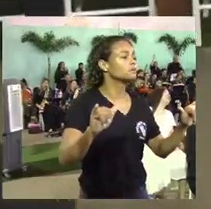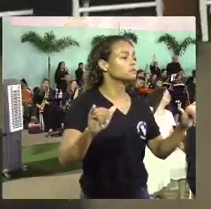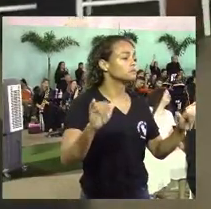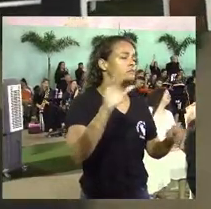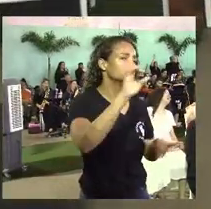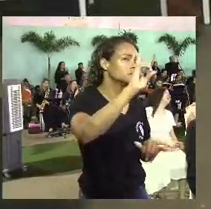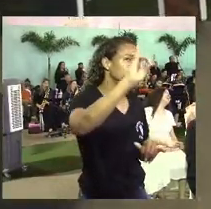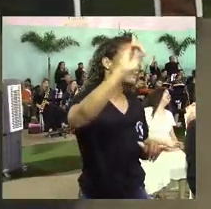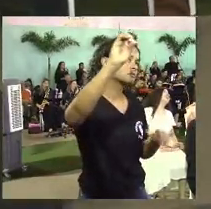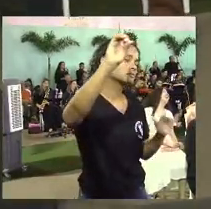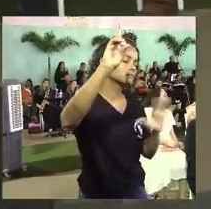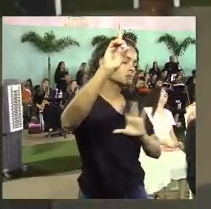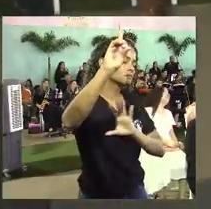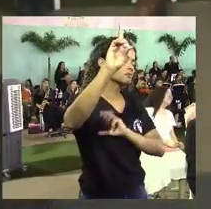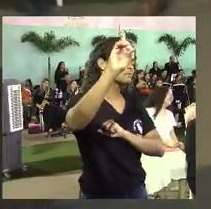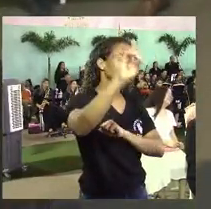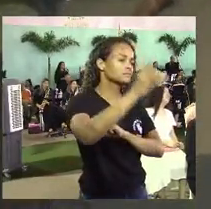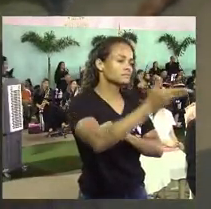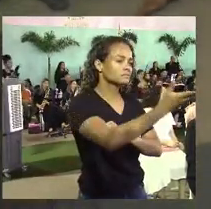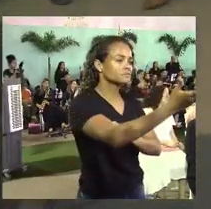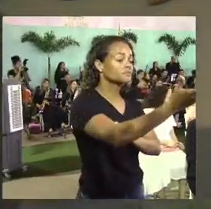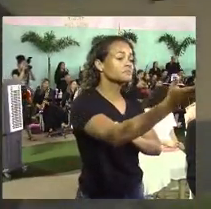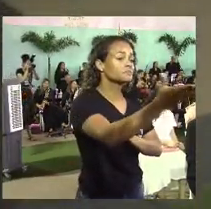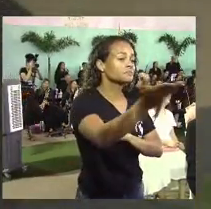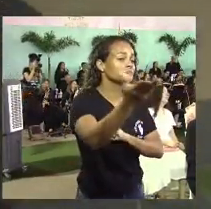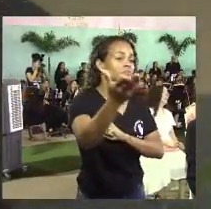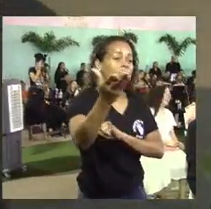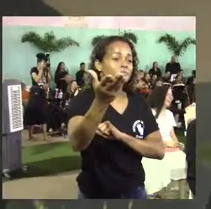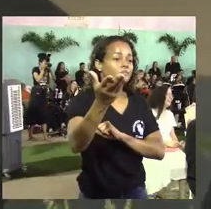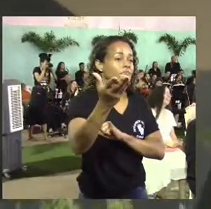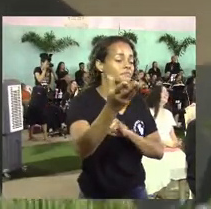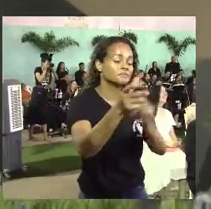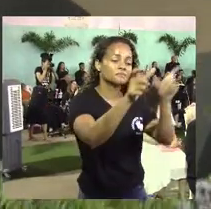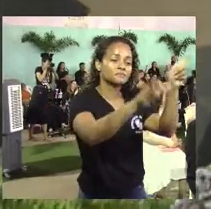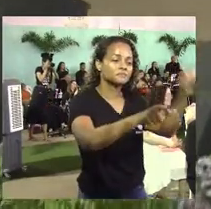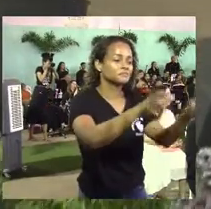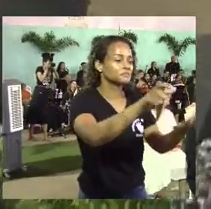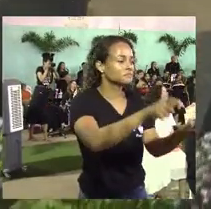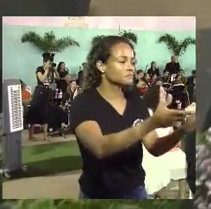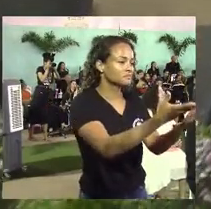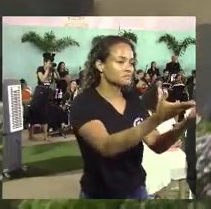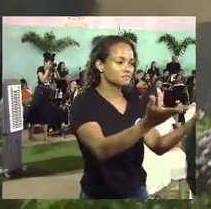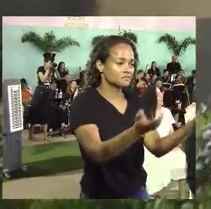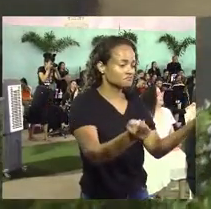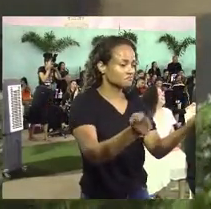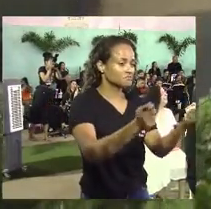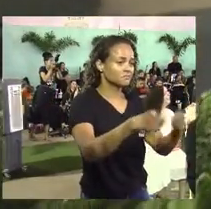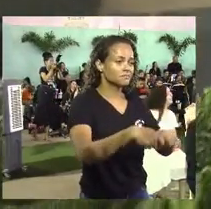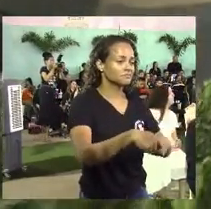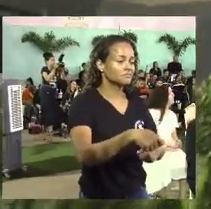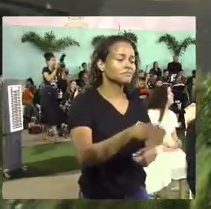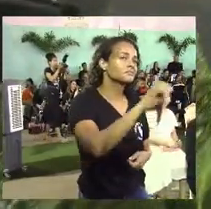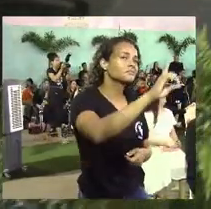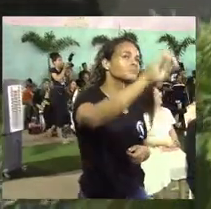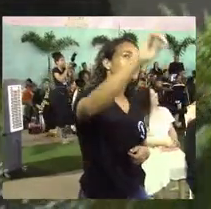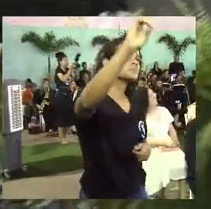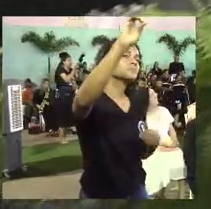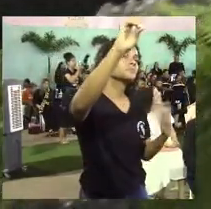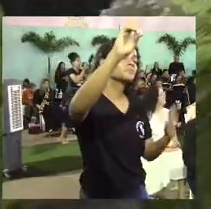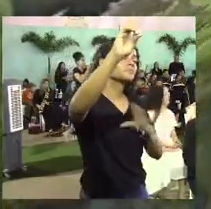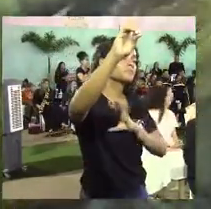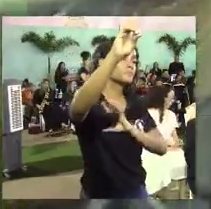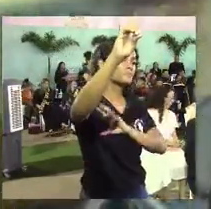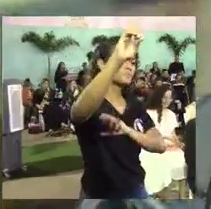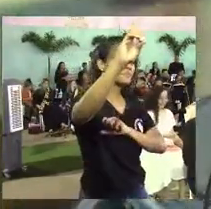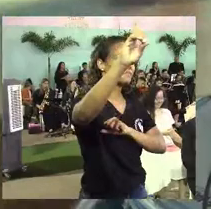eu te ama assim como tu é vejo